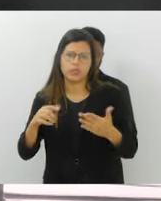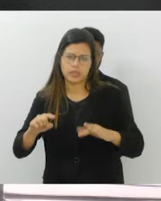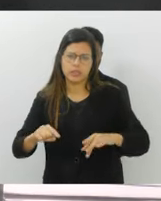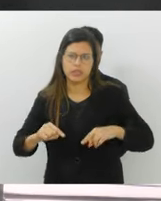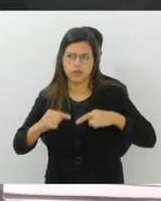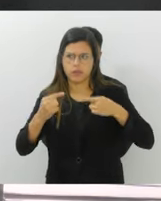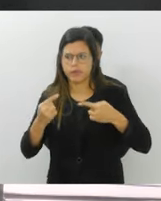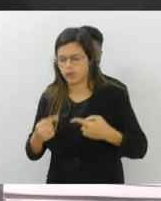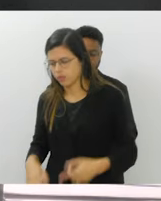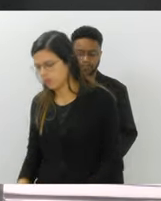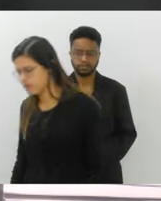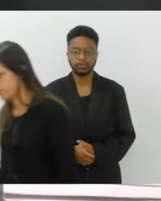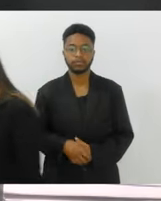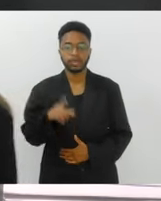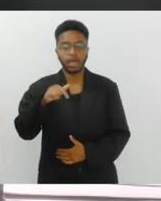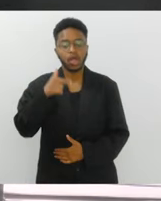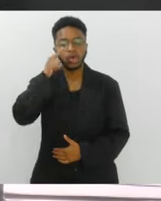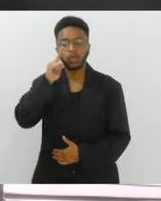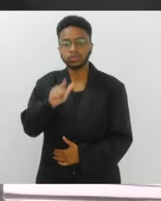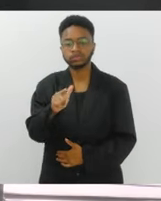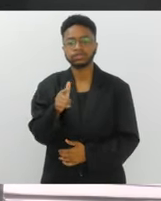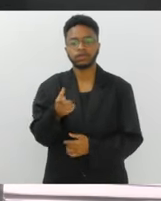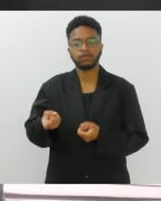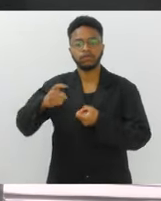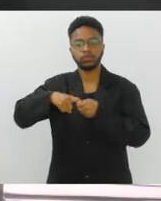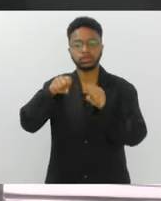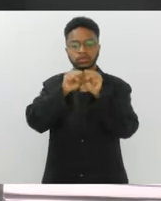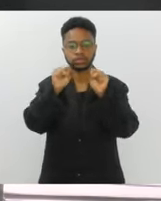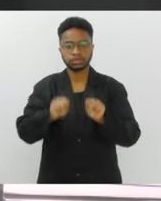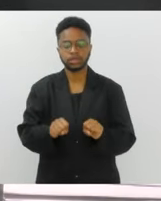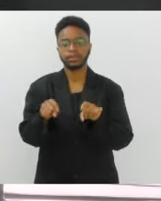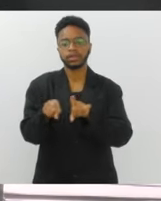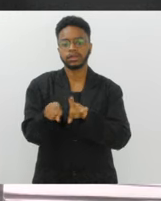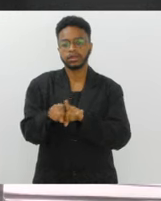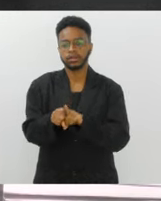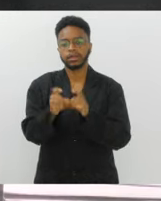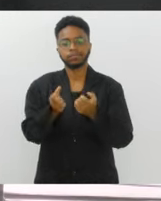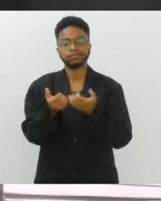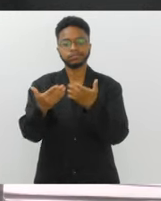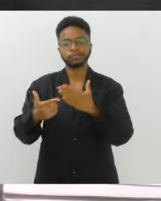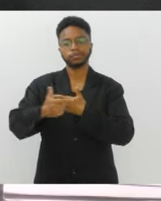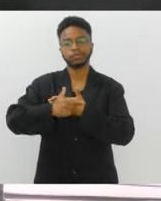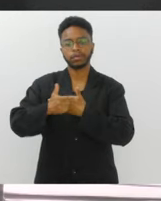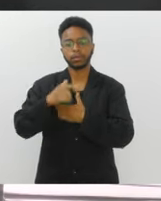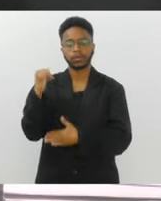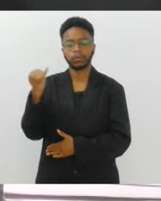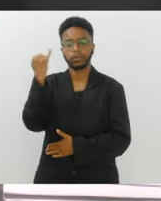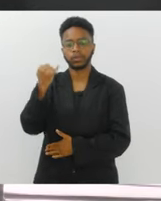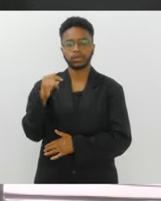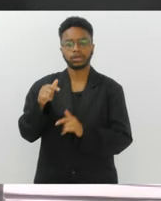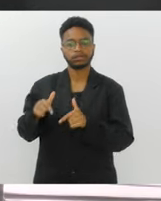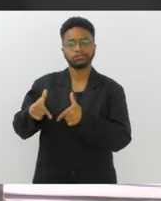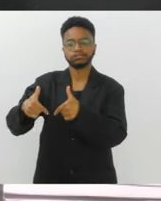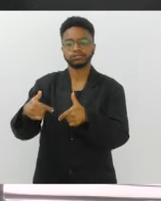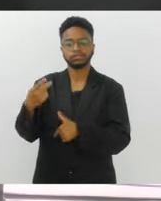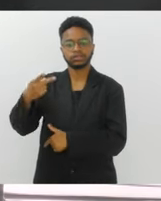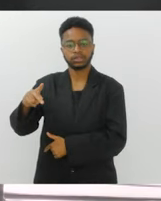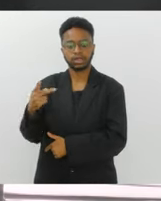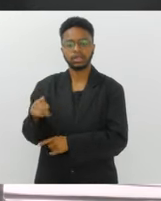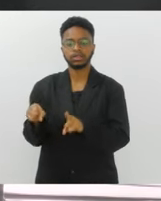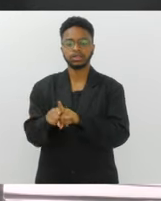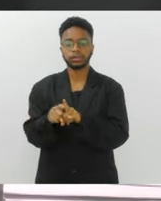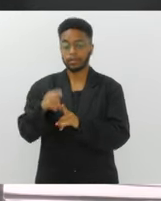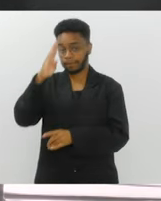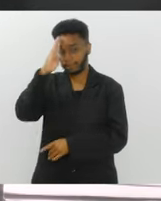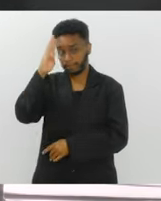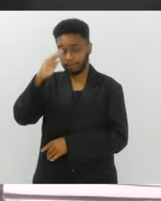desafio, que é recuperar esse sistema e dar a ele o papel relevante que ele já exerceu e